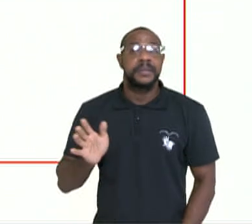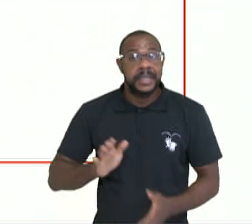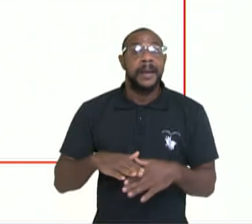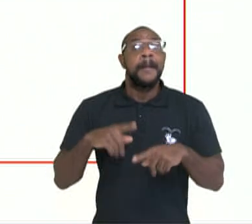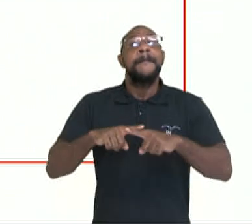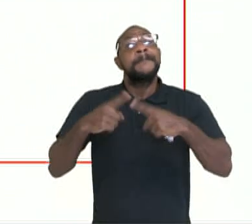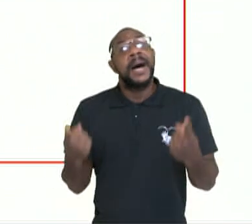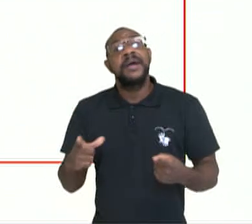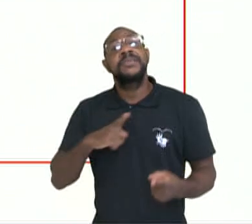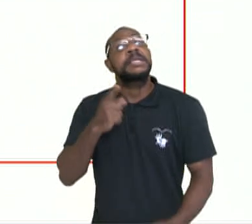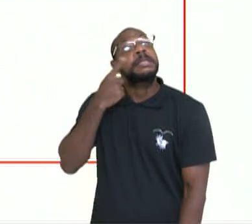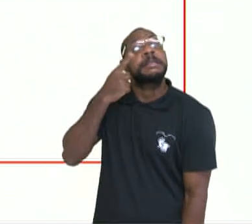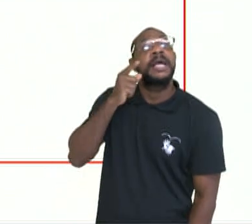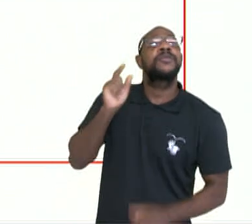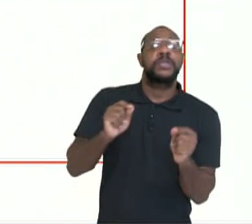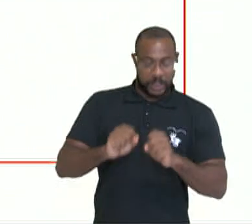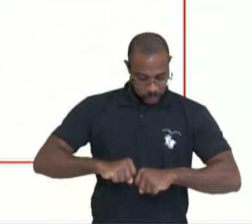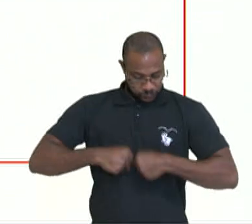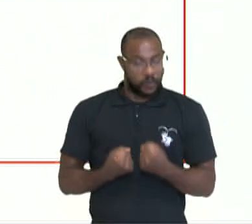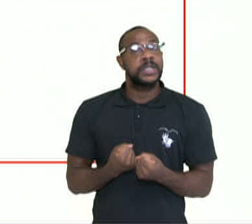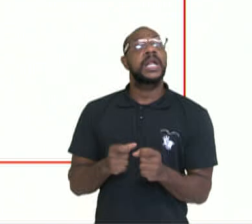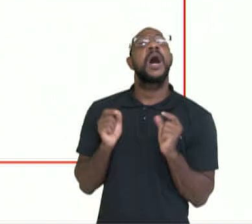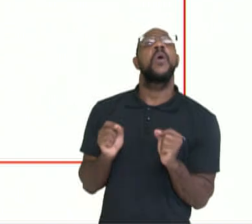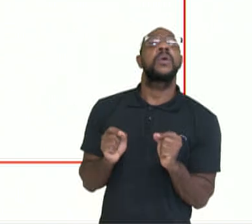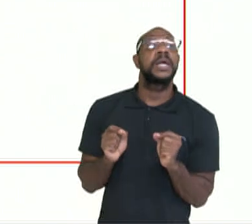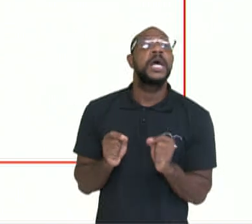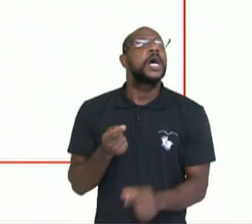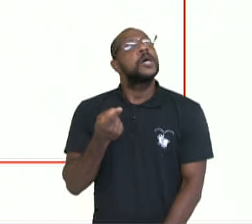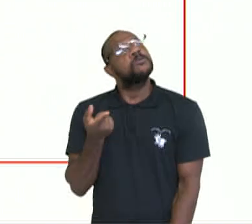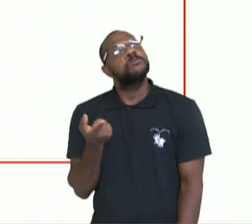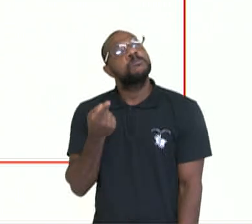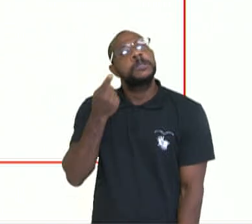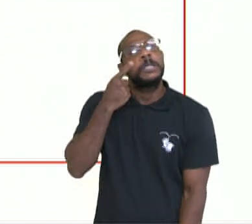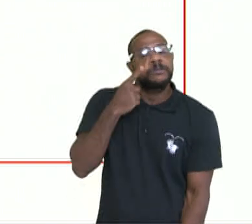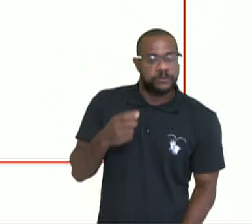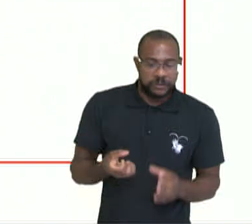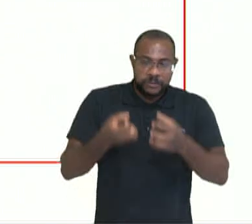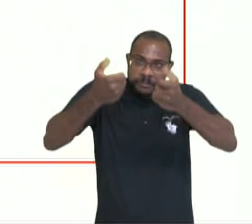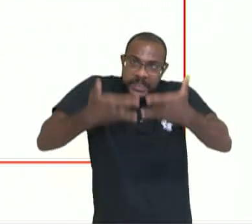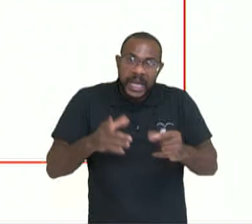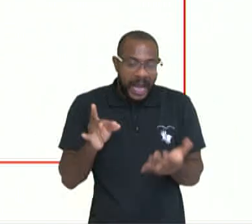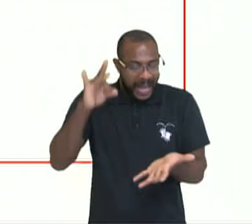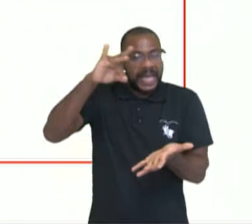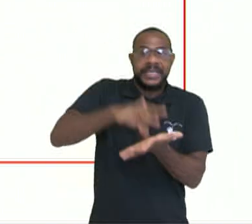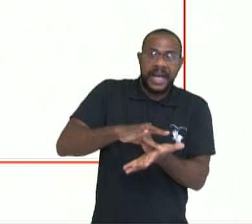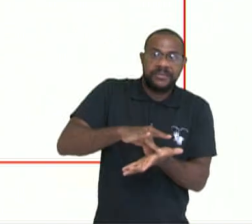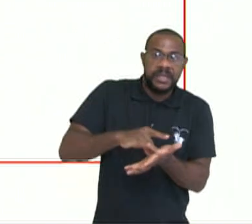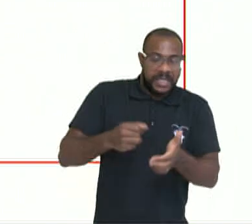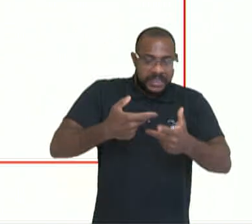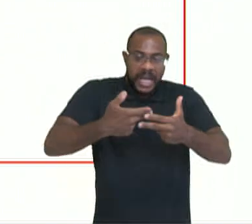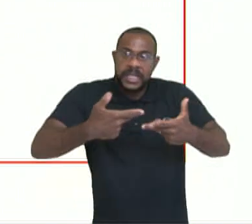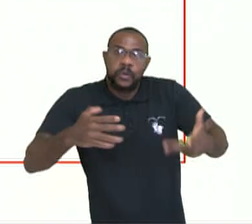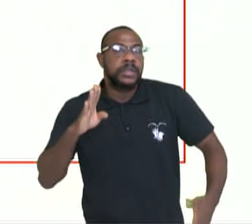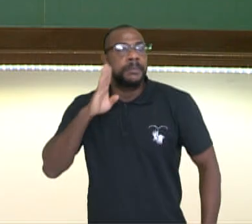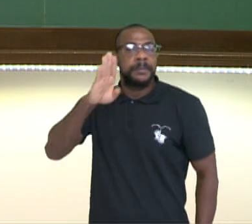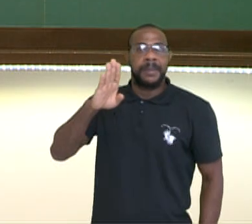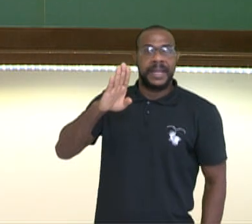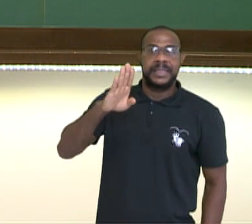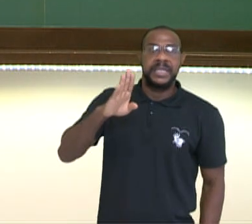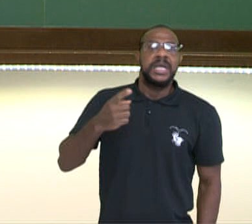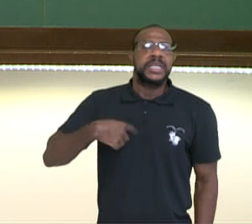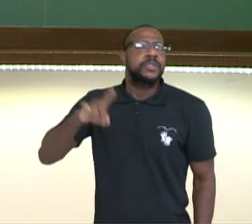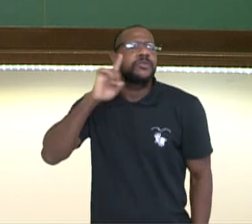mas que tenta esforçar-se no sentido de explicar a realidade para aquelas coisas principais que eu não consigo, no dia a